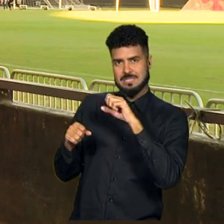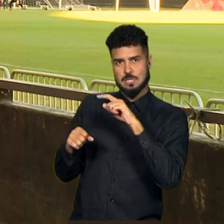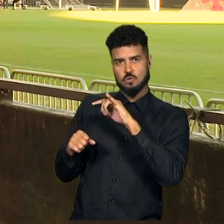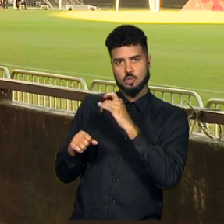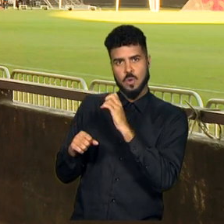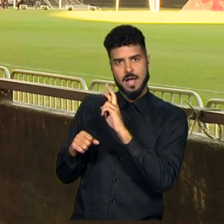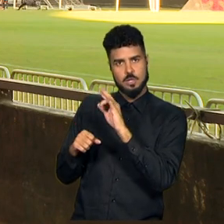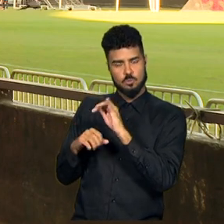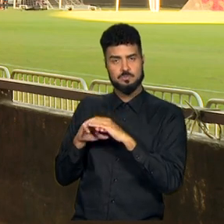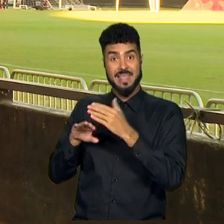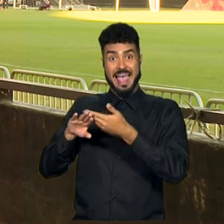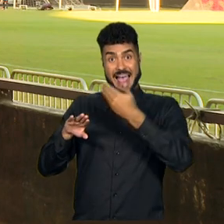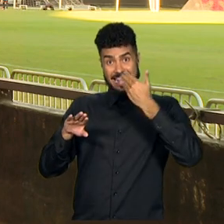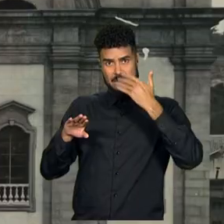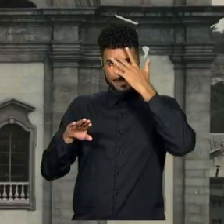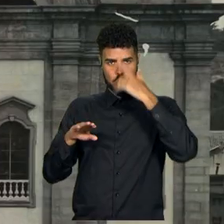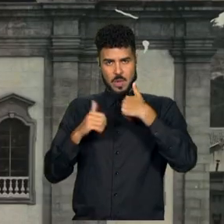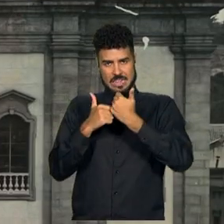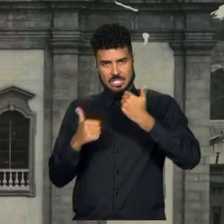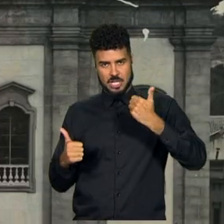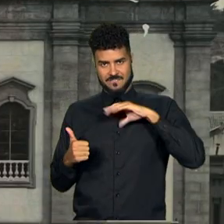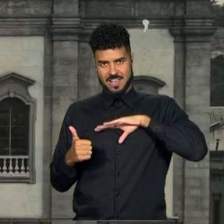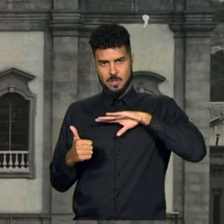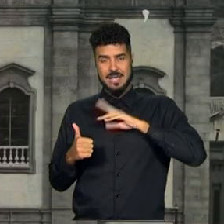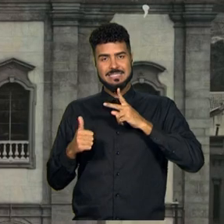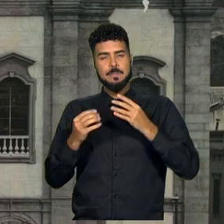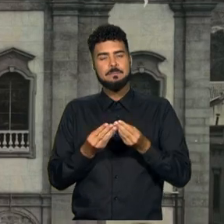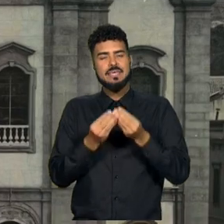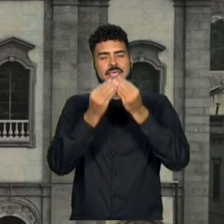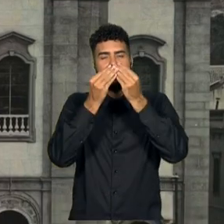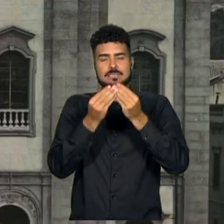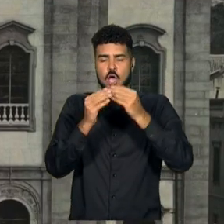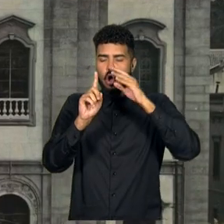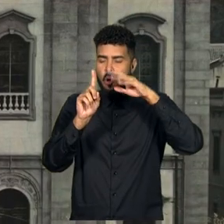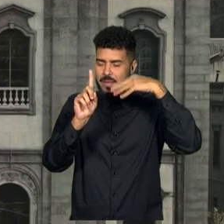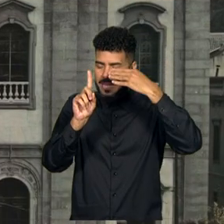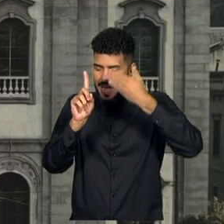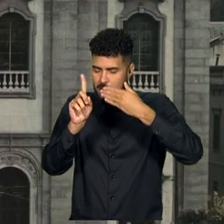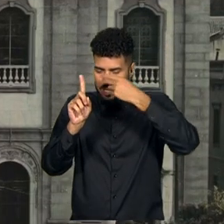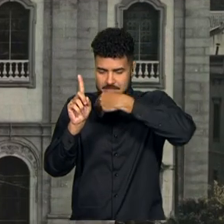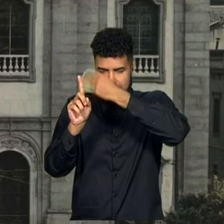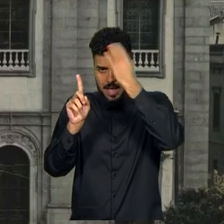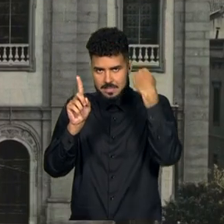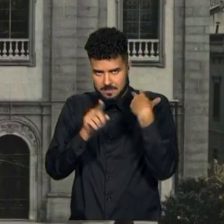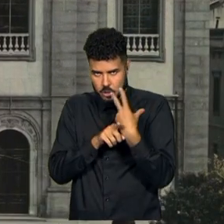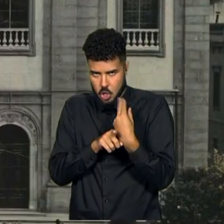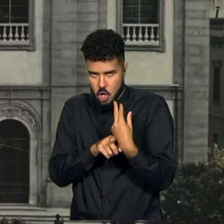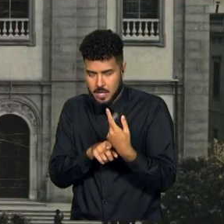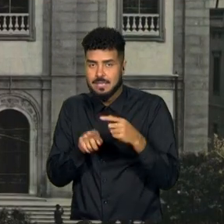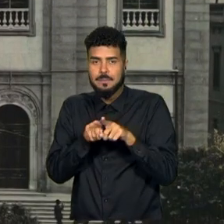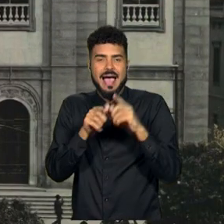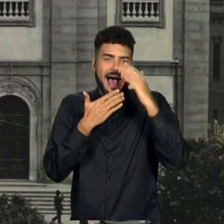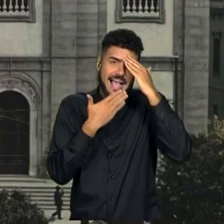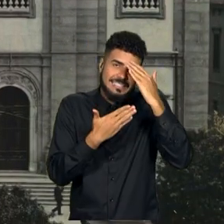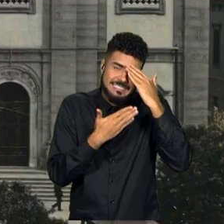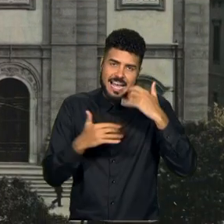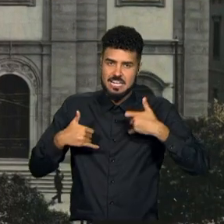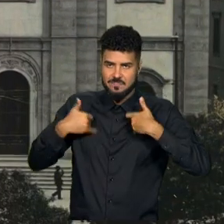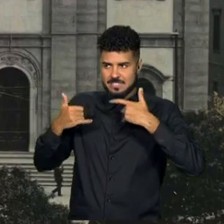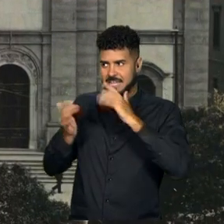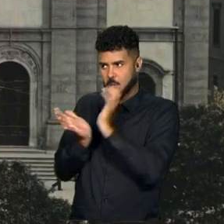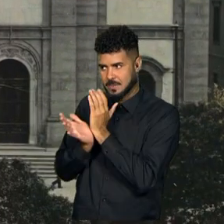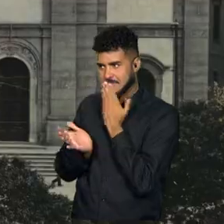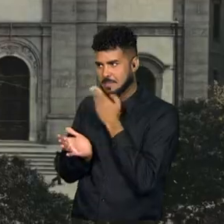do Vasco realizavam as suas missas em homenagem à santa e também dando graças ao aniversário do clube